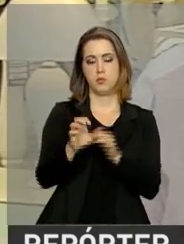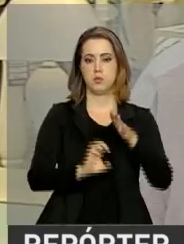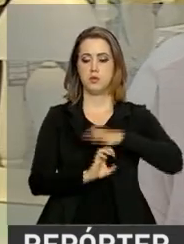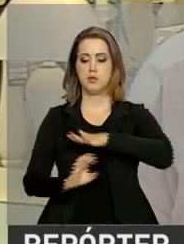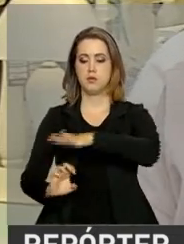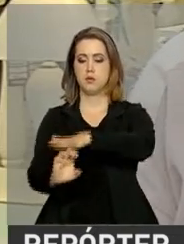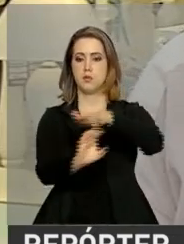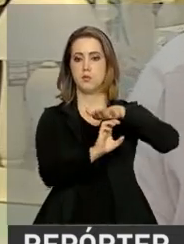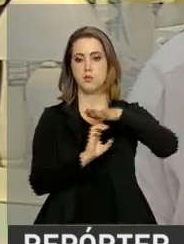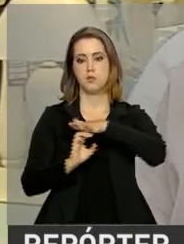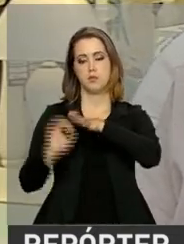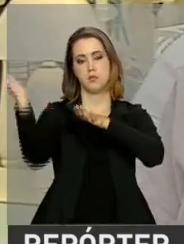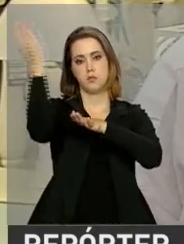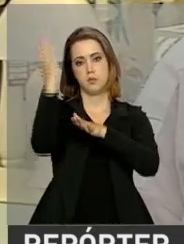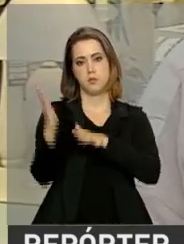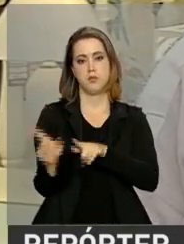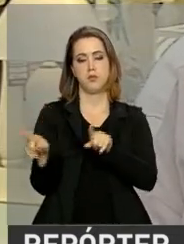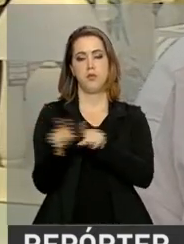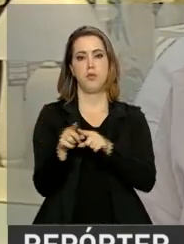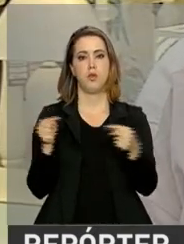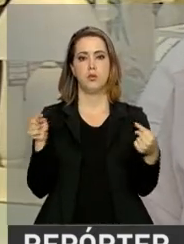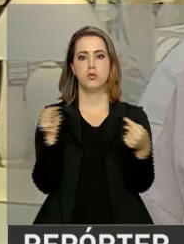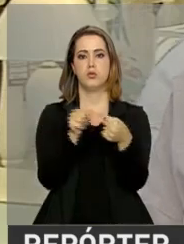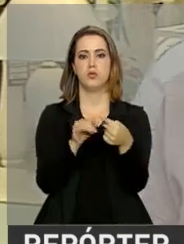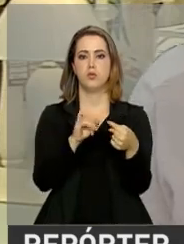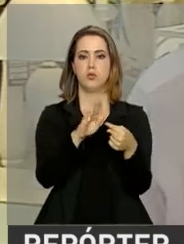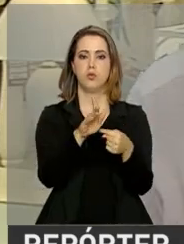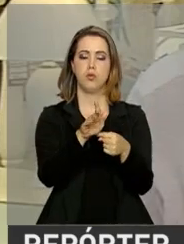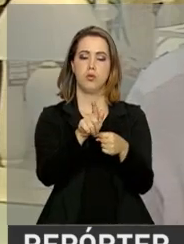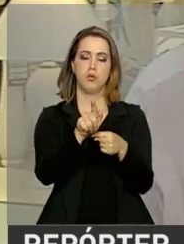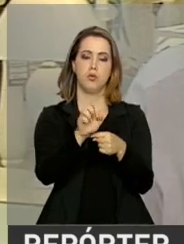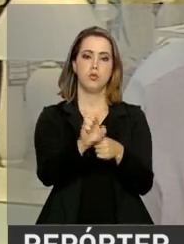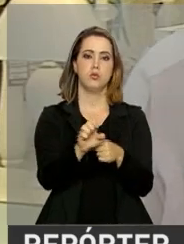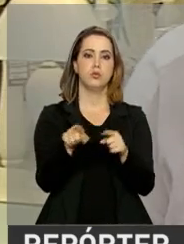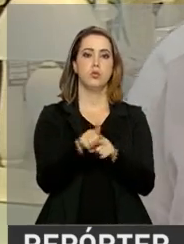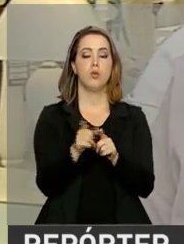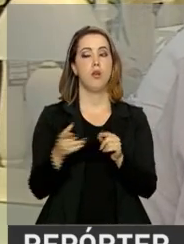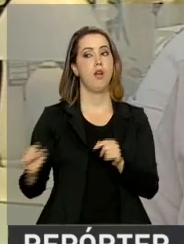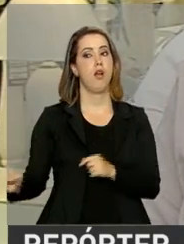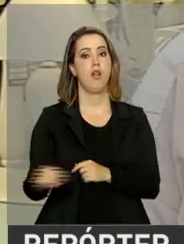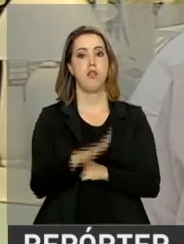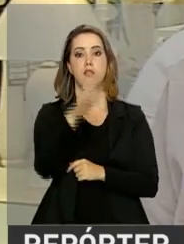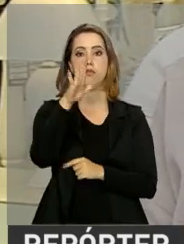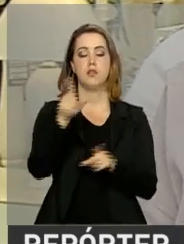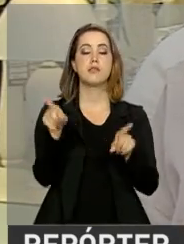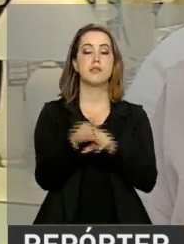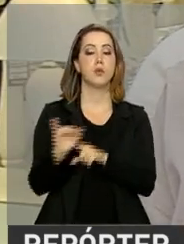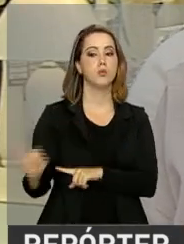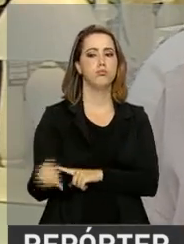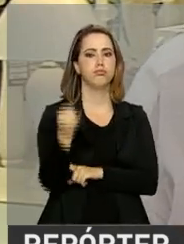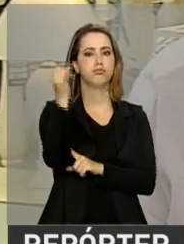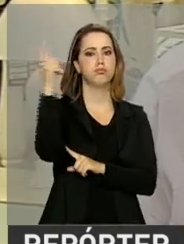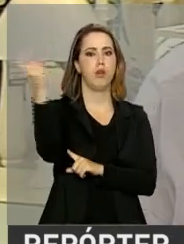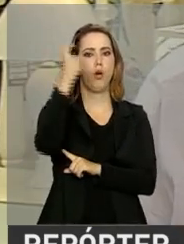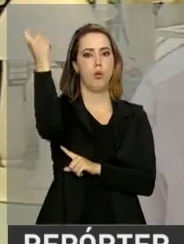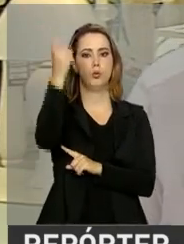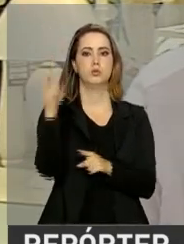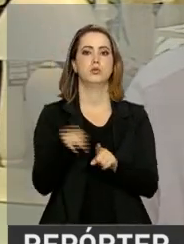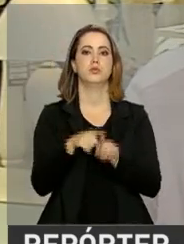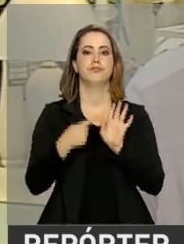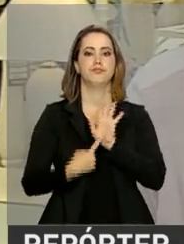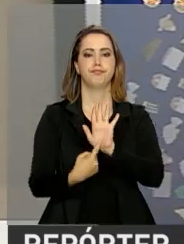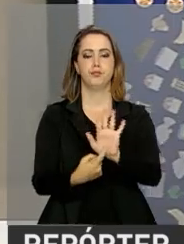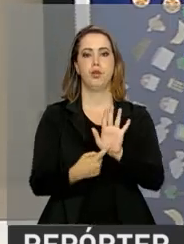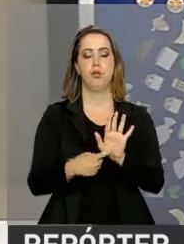brasileiras de acordo com o IBGE fatores como o aumento da inflação e juros altos contribuíram para a redução das